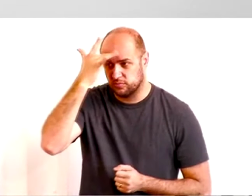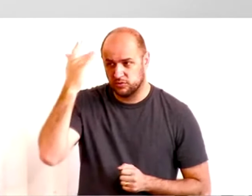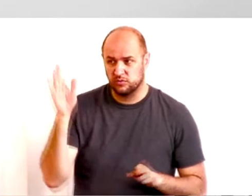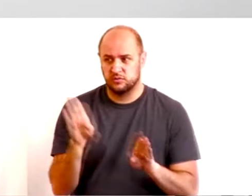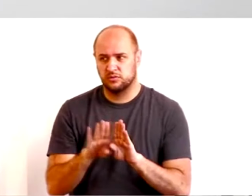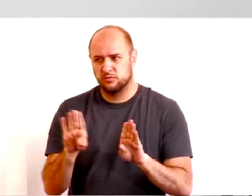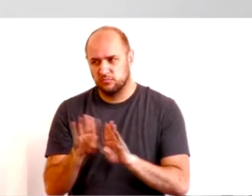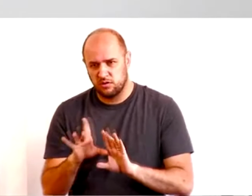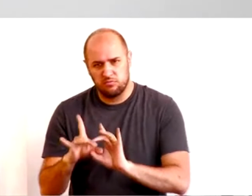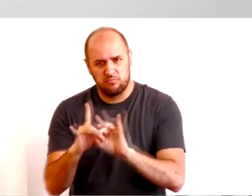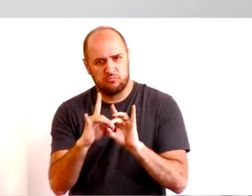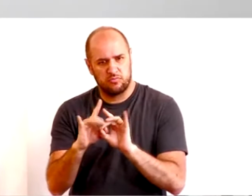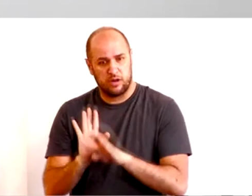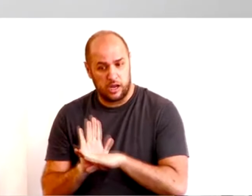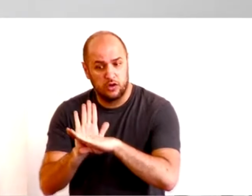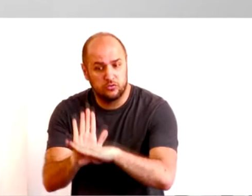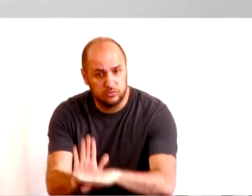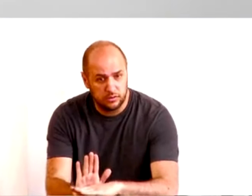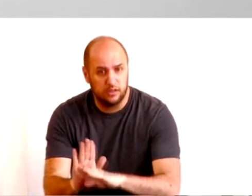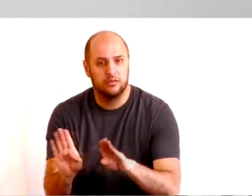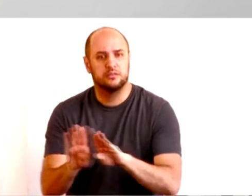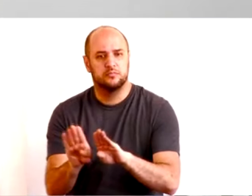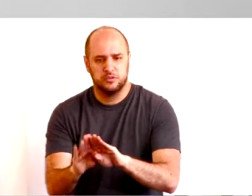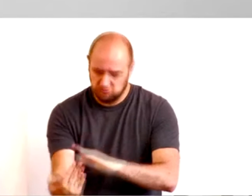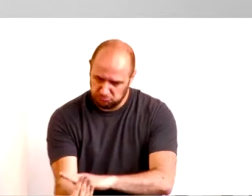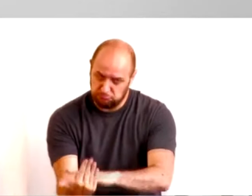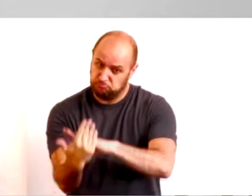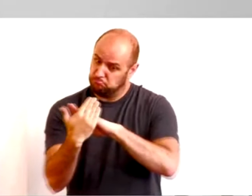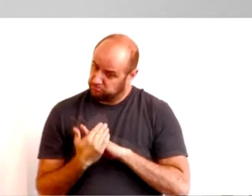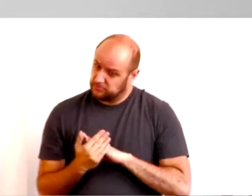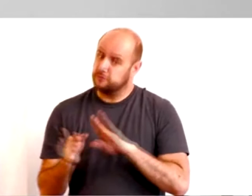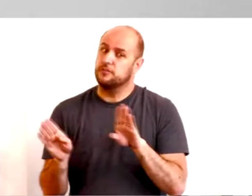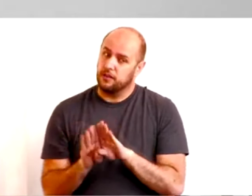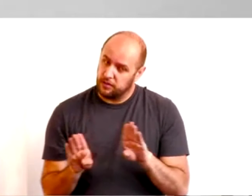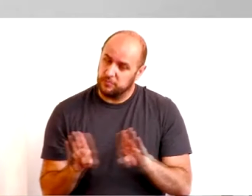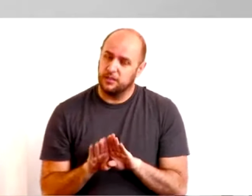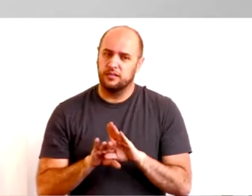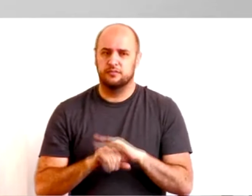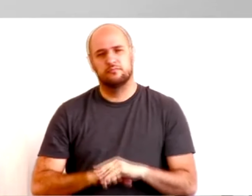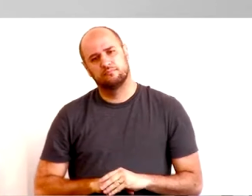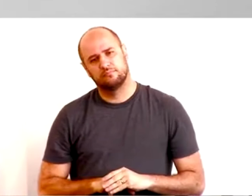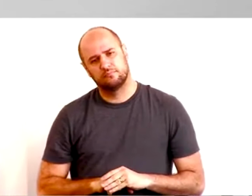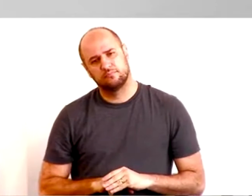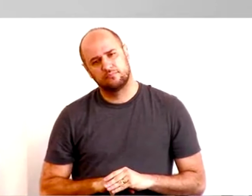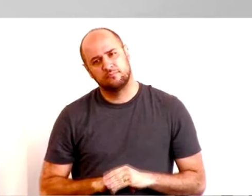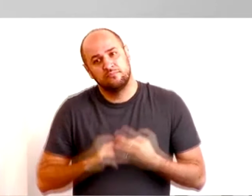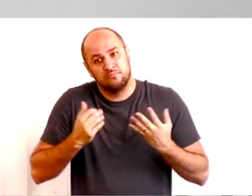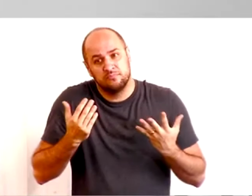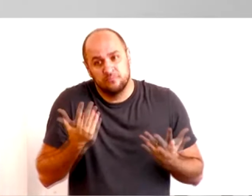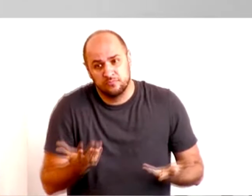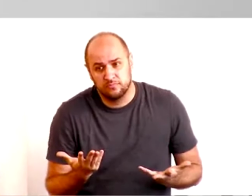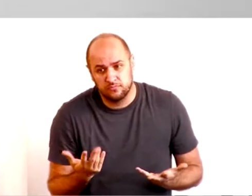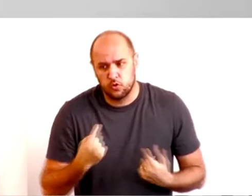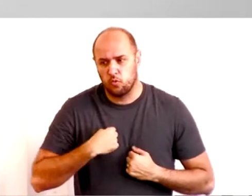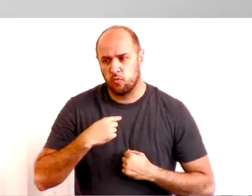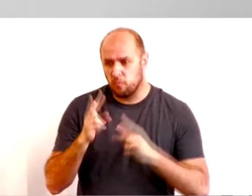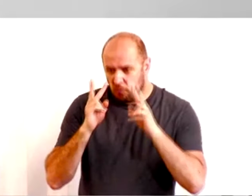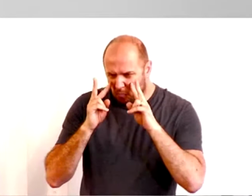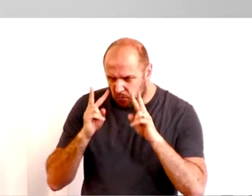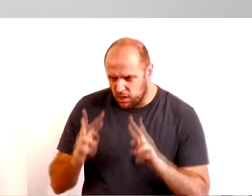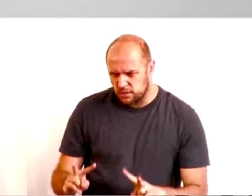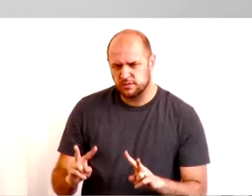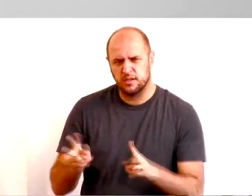para ajudá-las, como para ser ajudados por elas. Ora, se eu avalio,